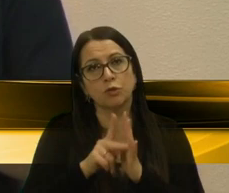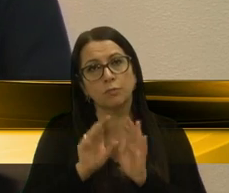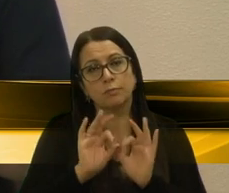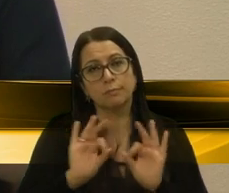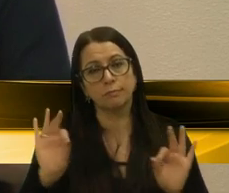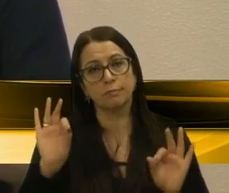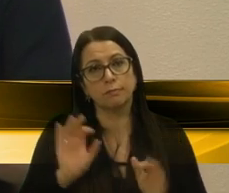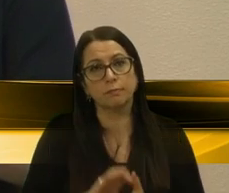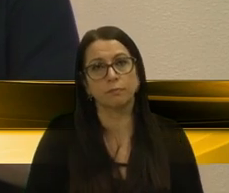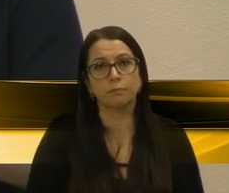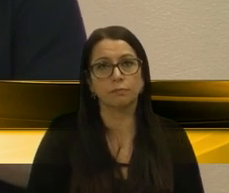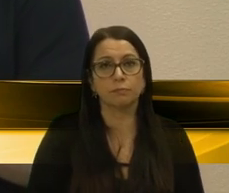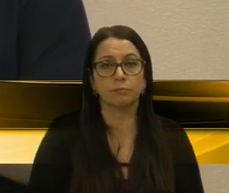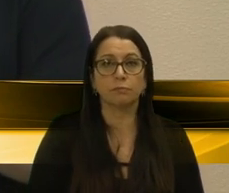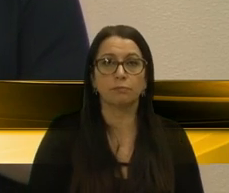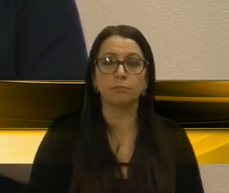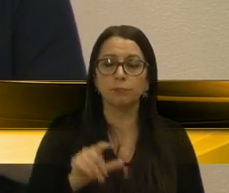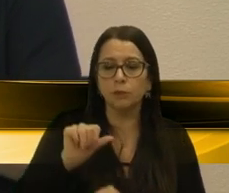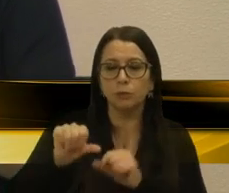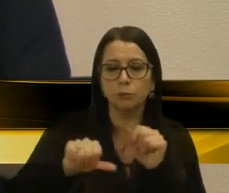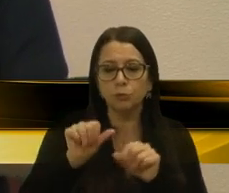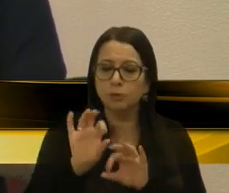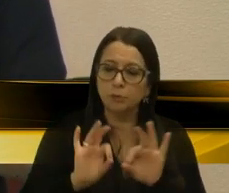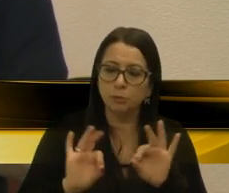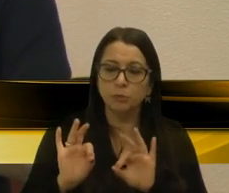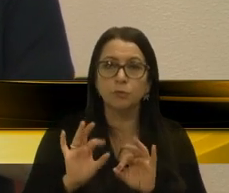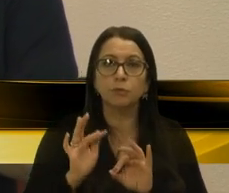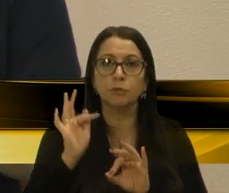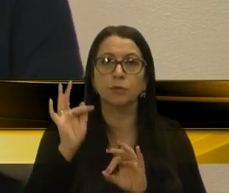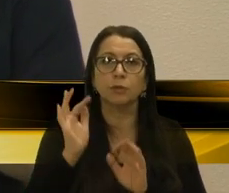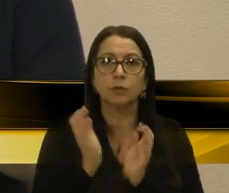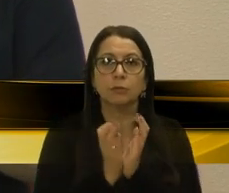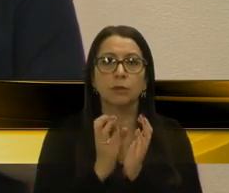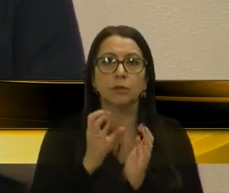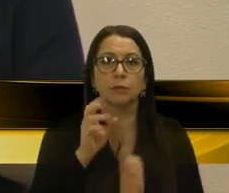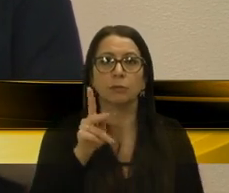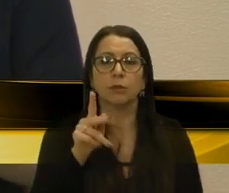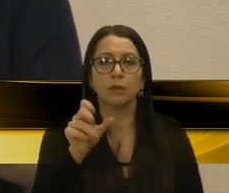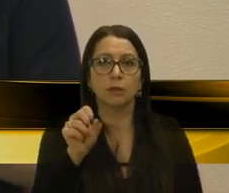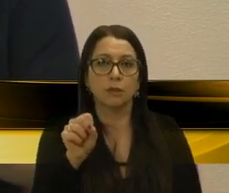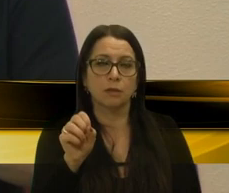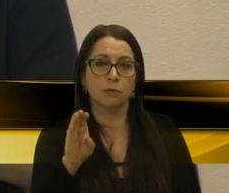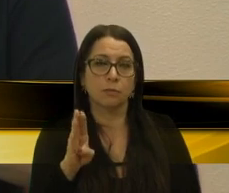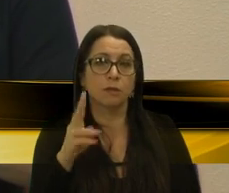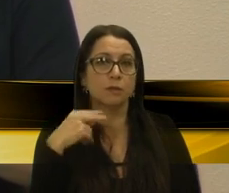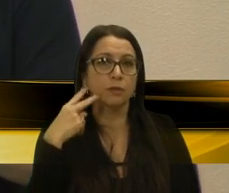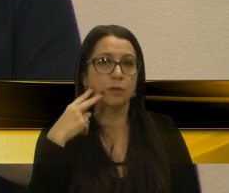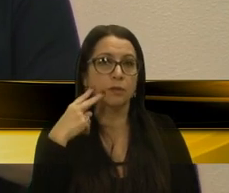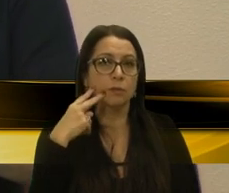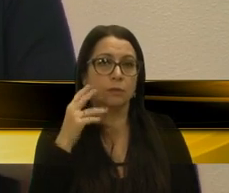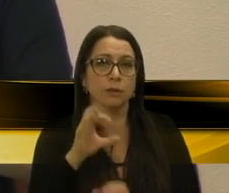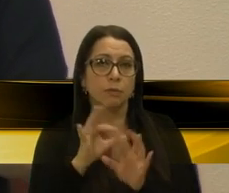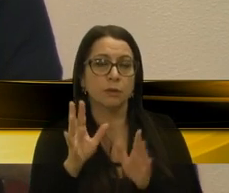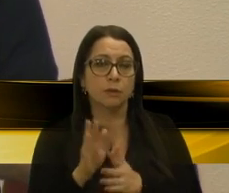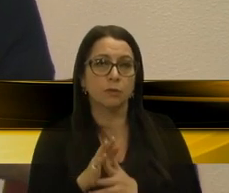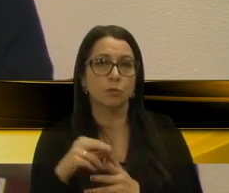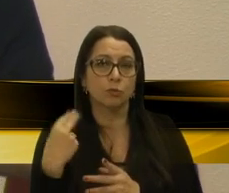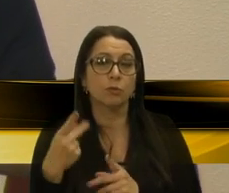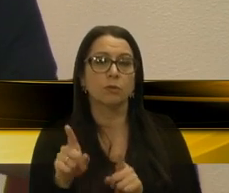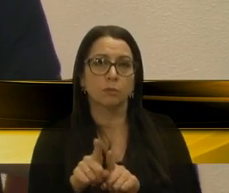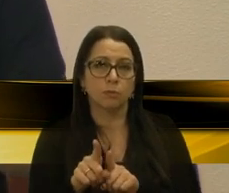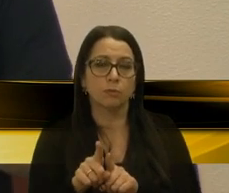simples que pode sofrer ajustes no futuro também. A bancada do PSB, né, vereador, toma liberdade de falar sobre isso. Nós estamos